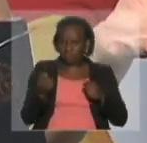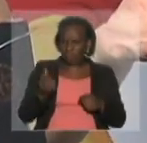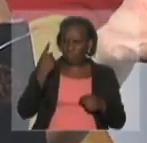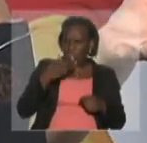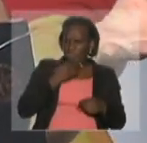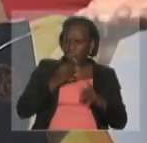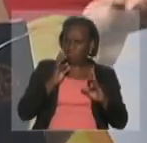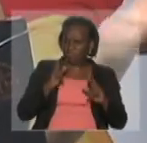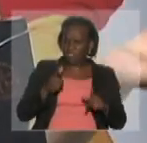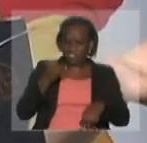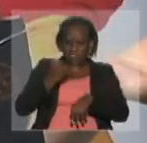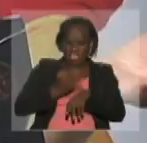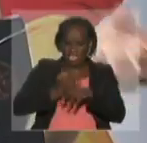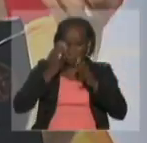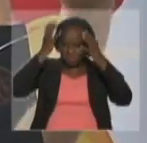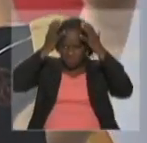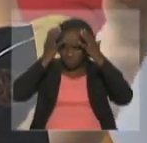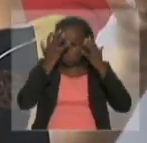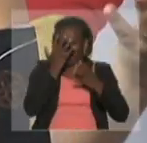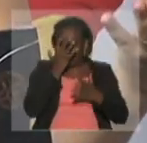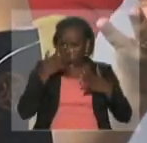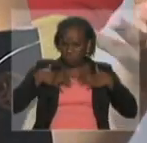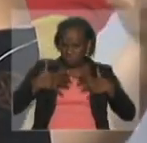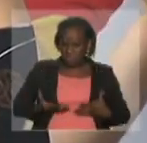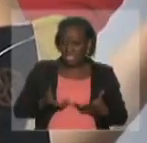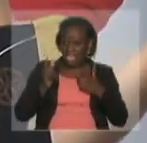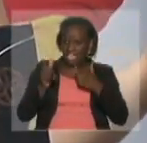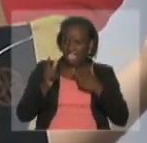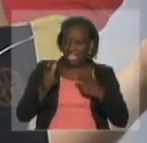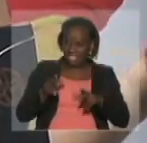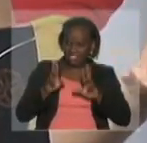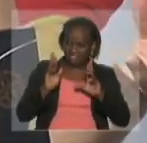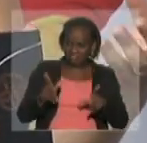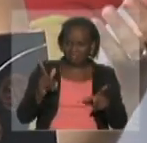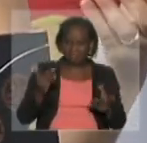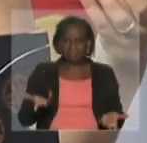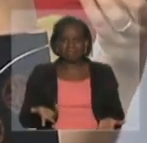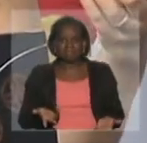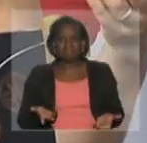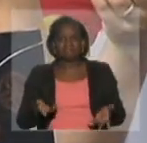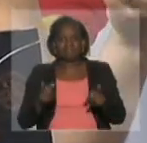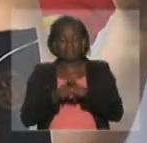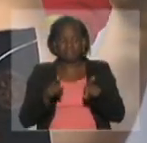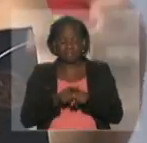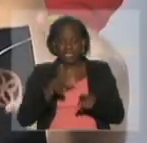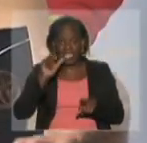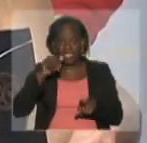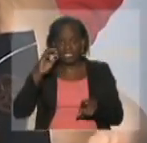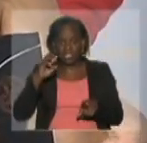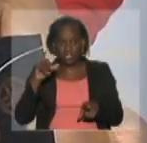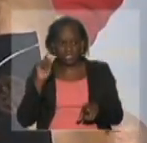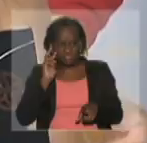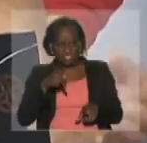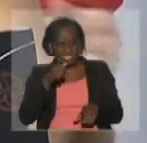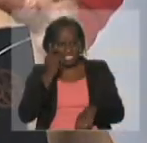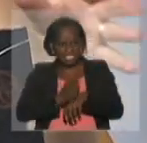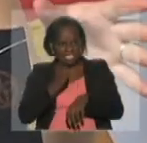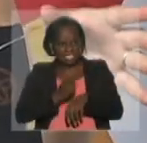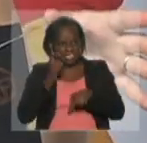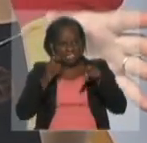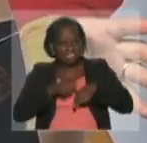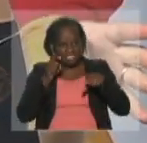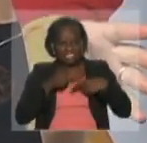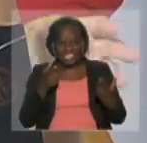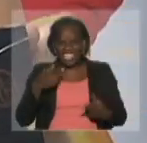aquele sujeito, todo diferentão, e zomba, inclusive, do jeito dele, e também o Lancelot chama ele de caipira e tal,